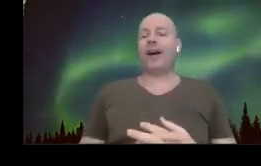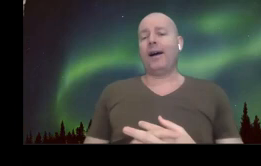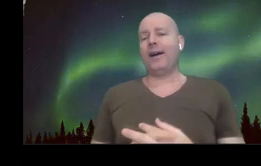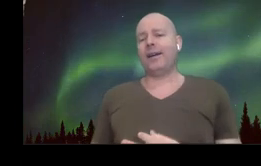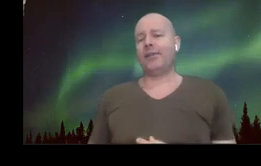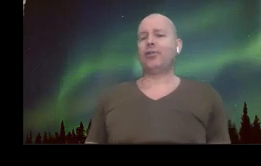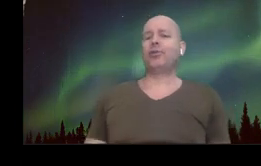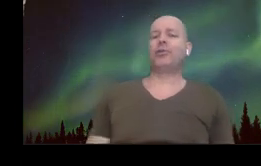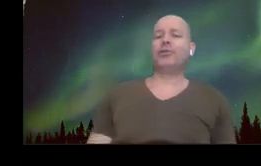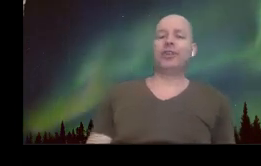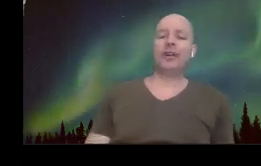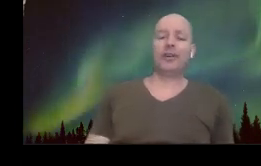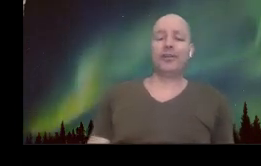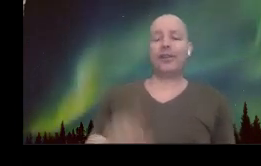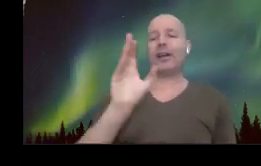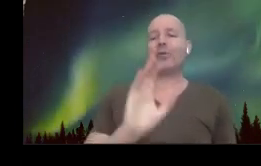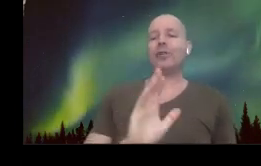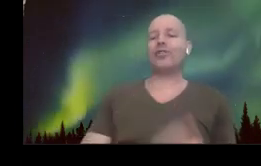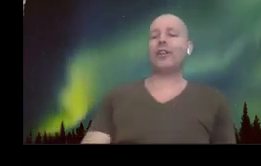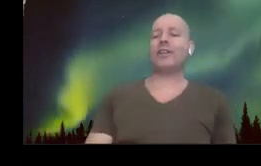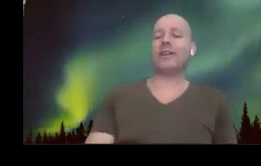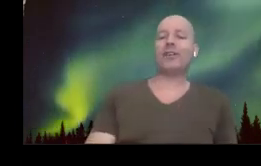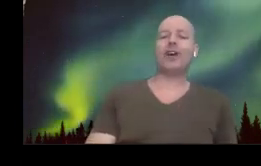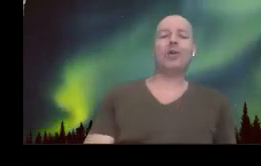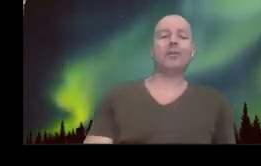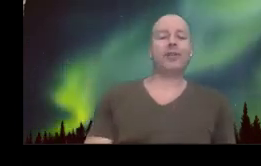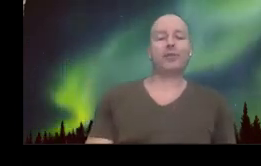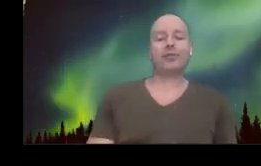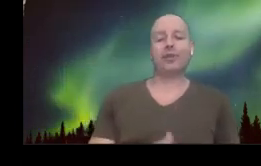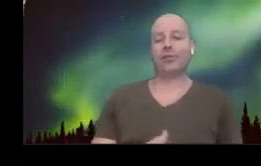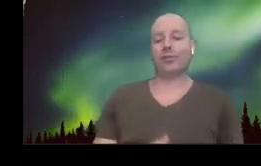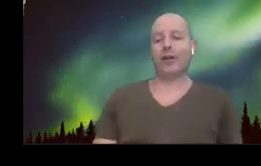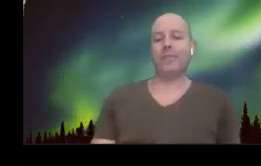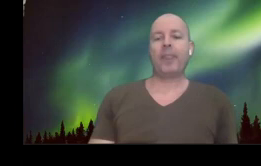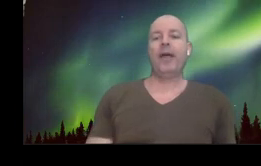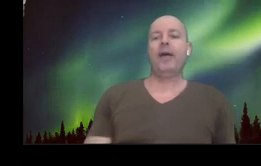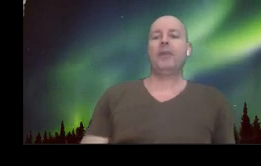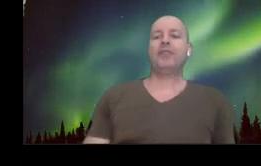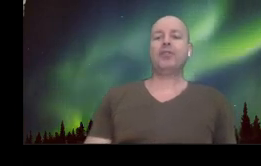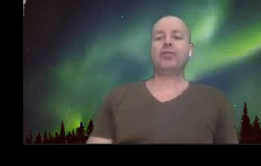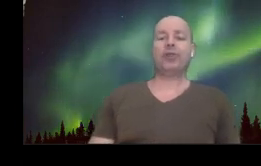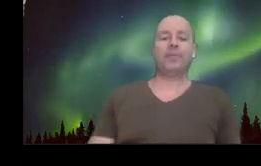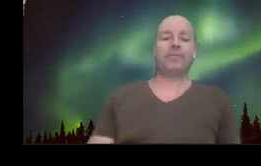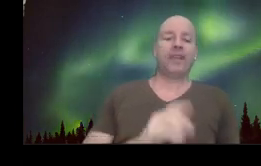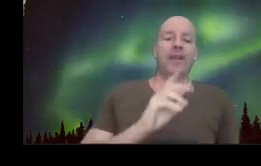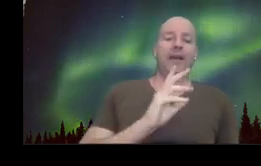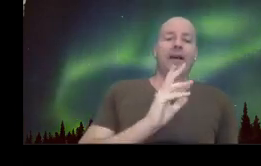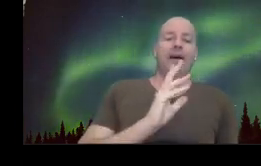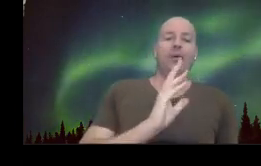Aí, só uma discussãozinha. Isso aqui é legal quando a gente está na sala de aula para discutir isso, tá? Mas vejam